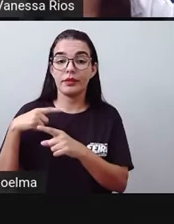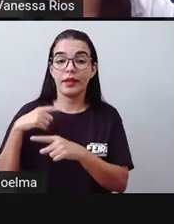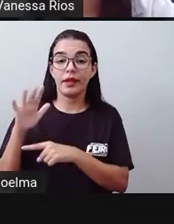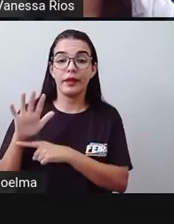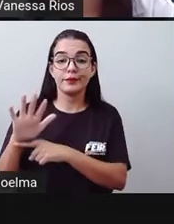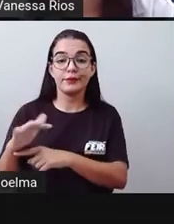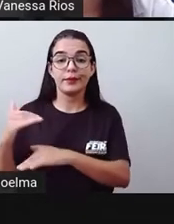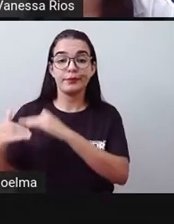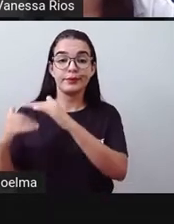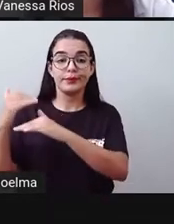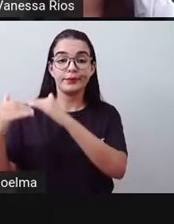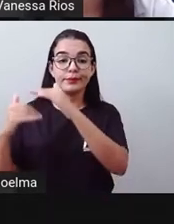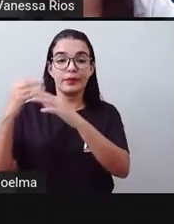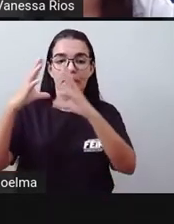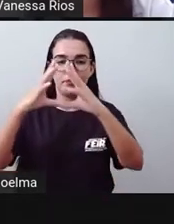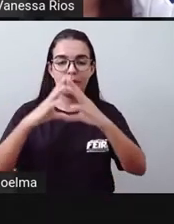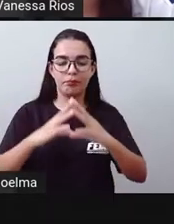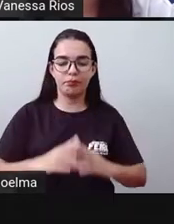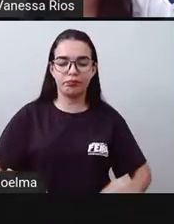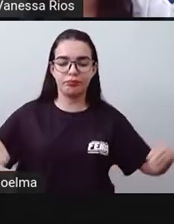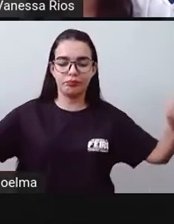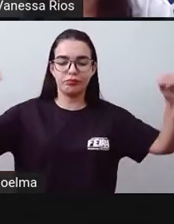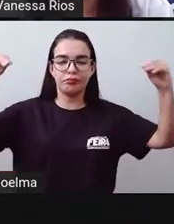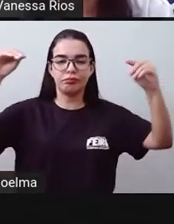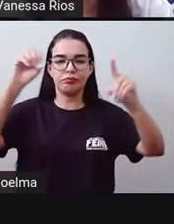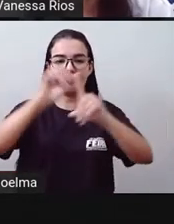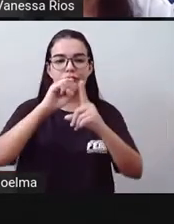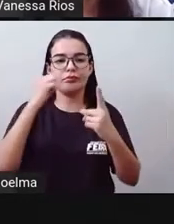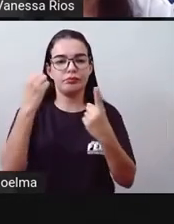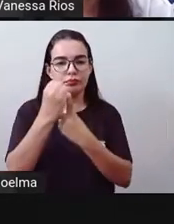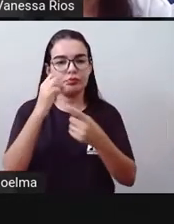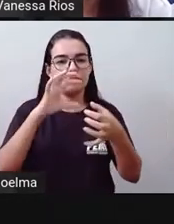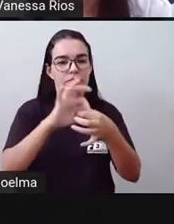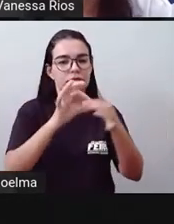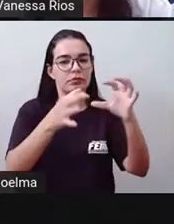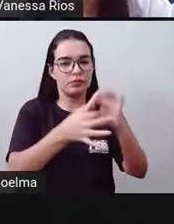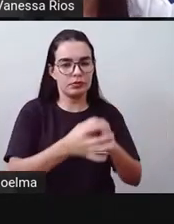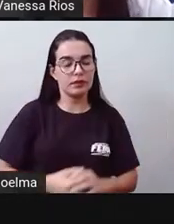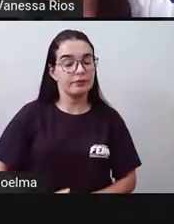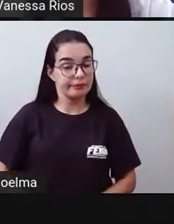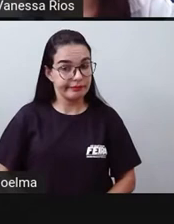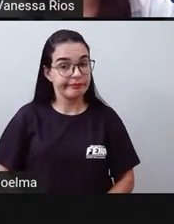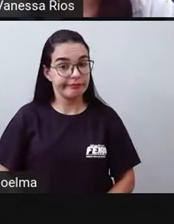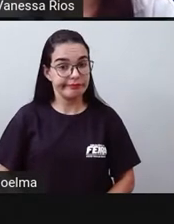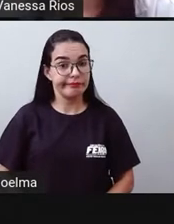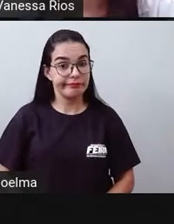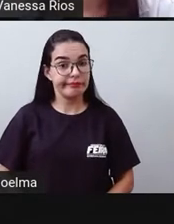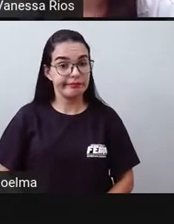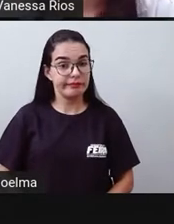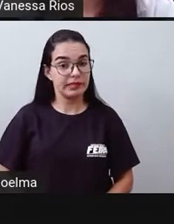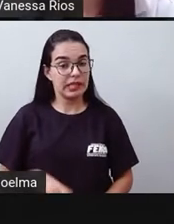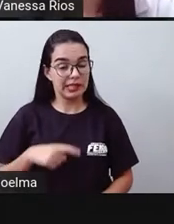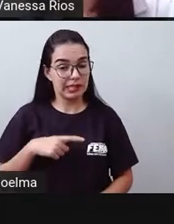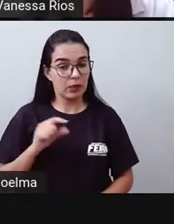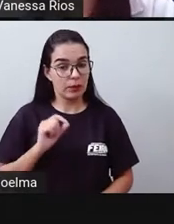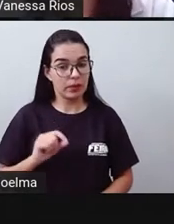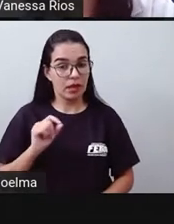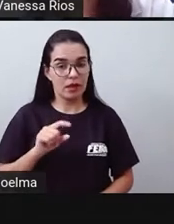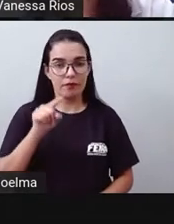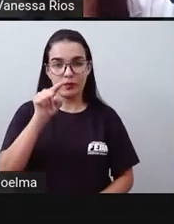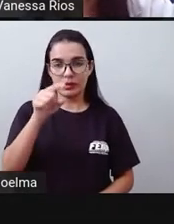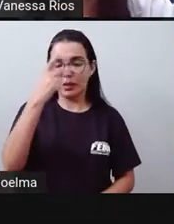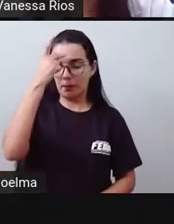de degradação das relações sociais. Aí lembra quando a Prof falou que traz problemas enquanto você,